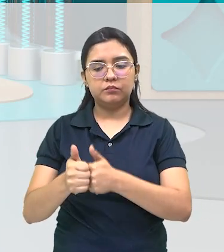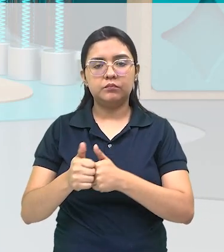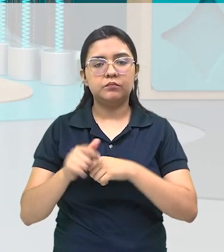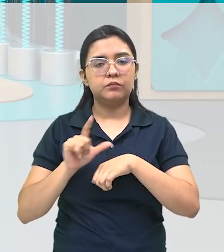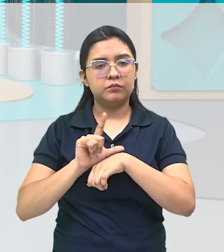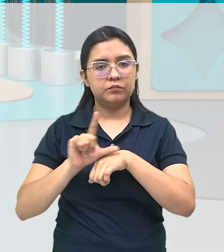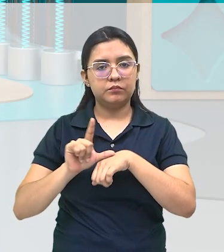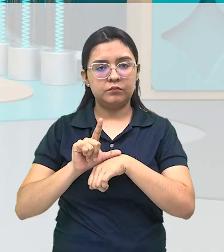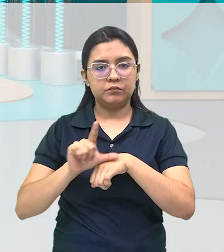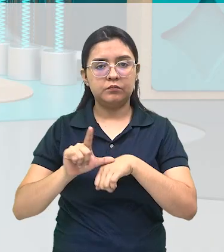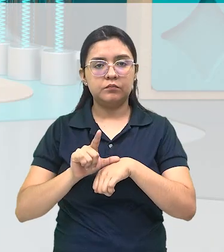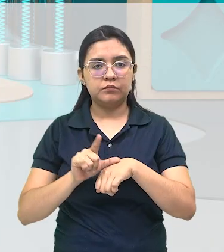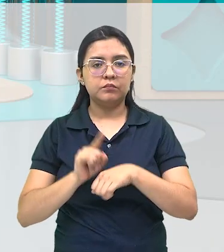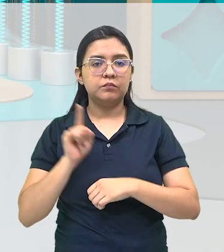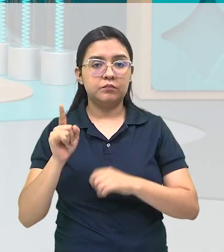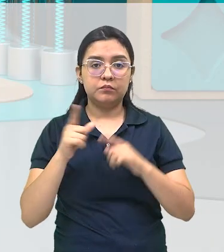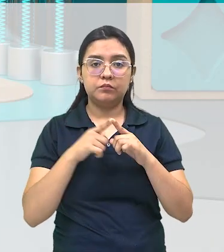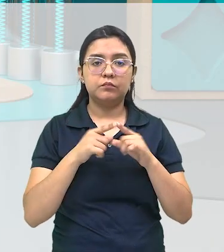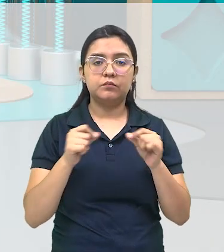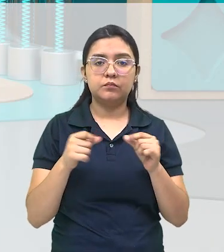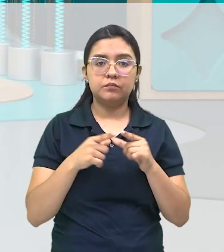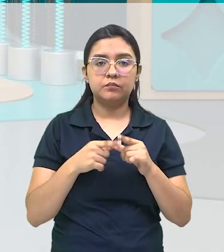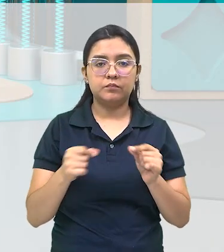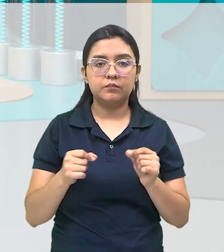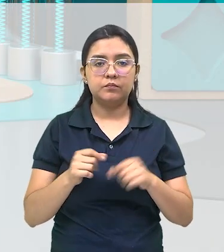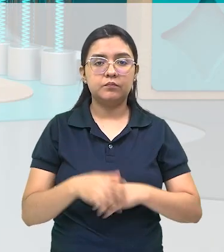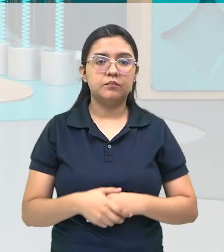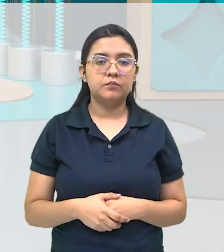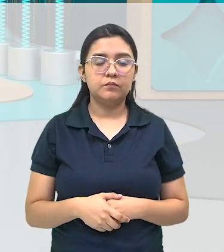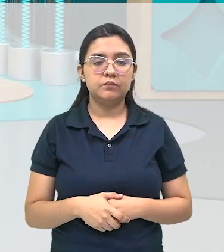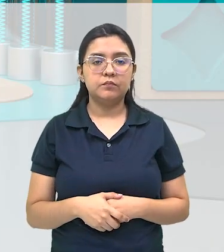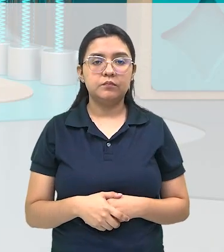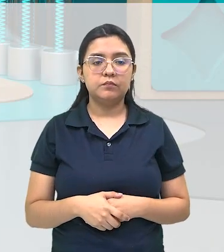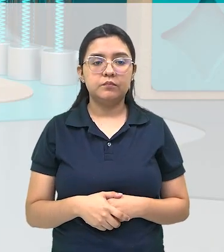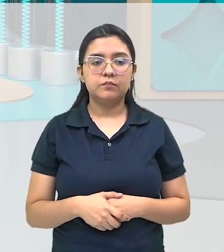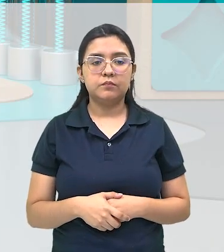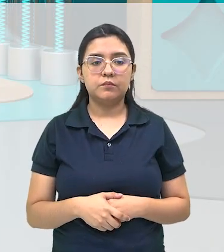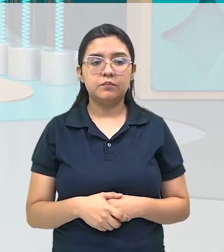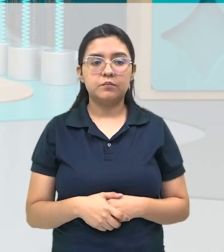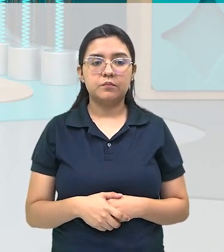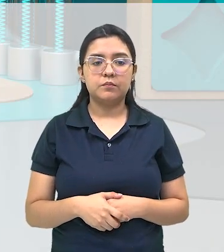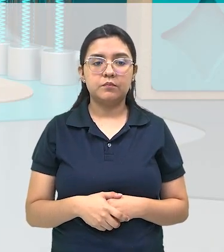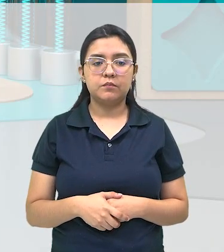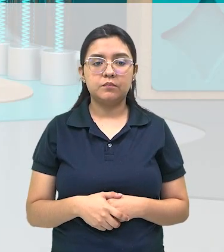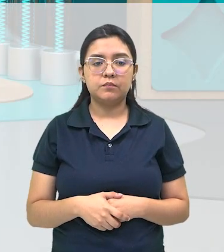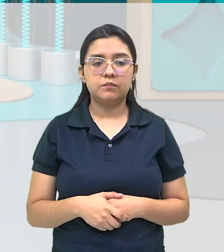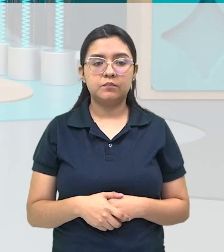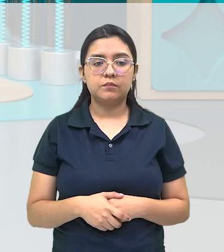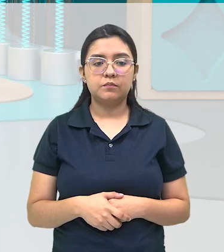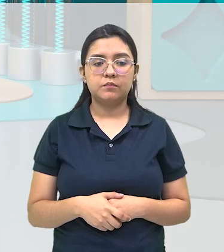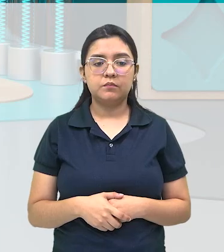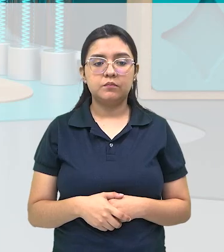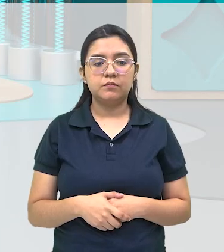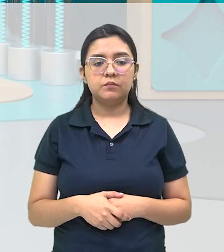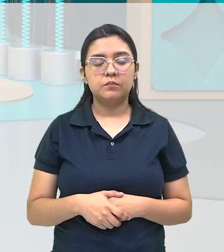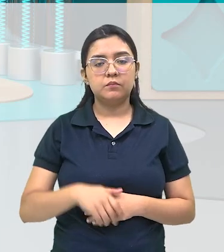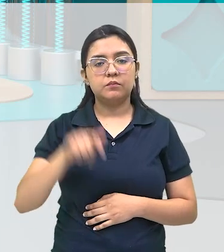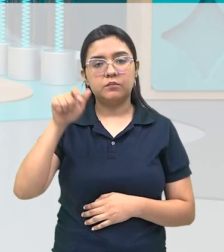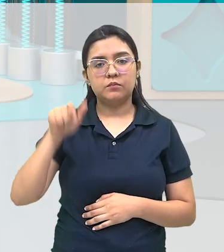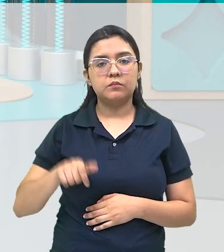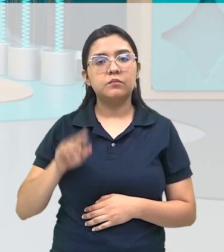líderes shintoístas lá no Japão. Então, ele já era um